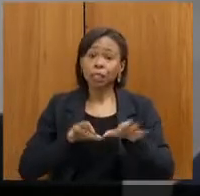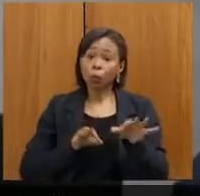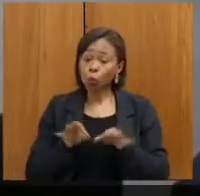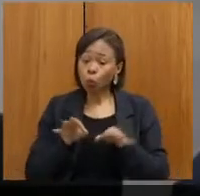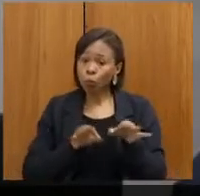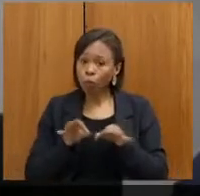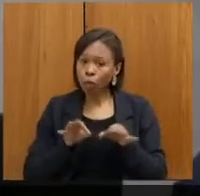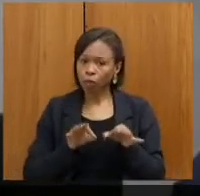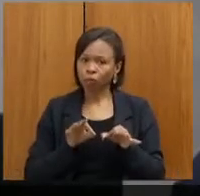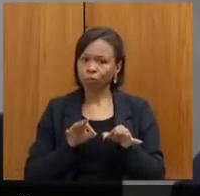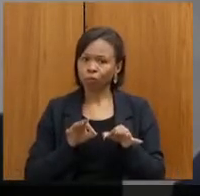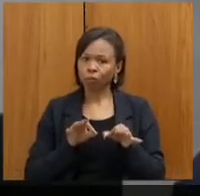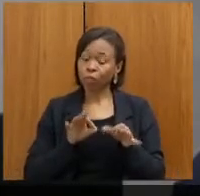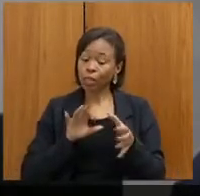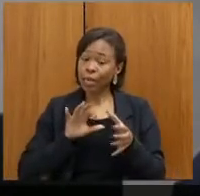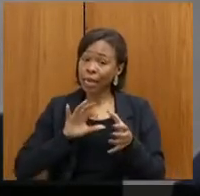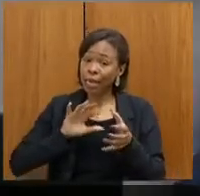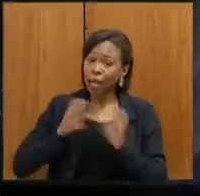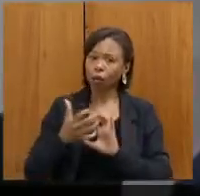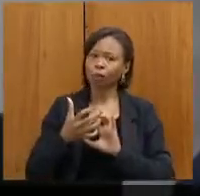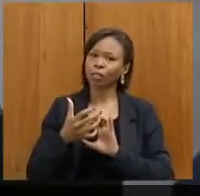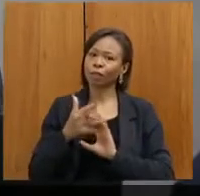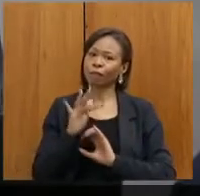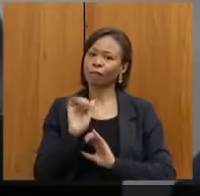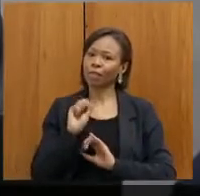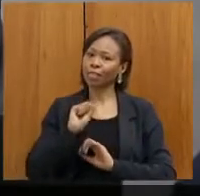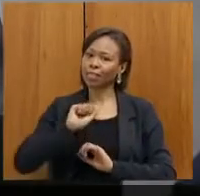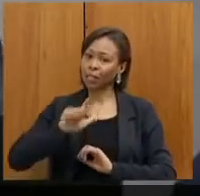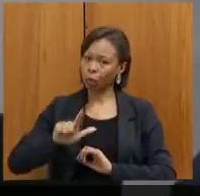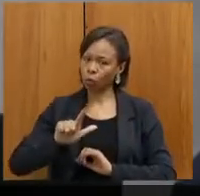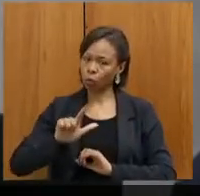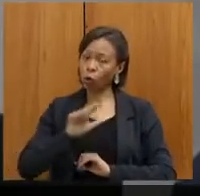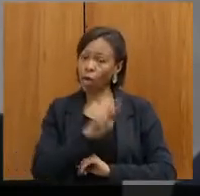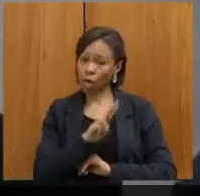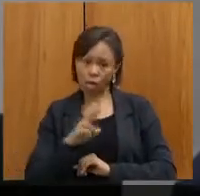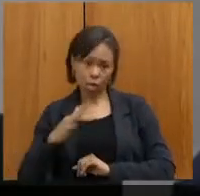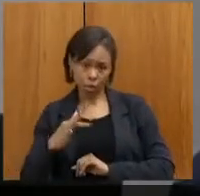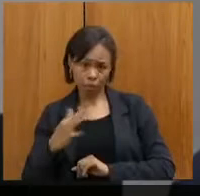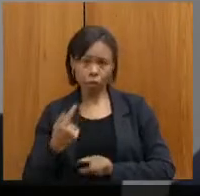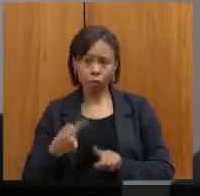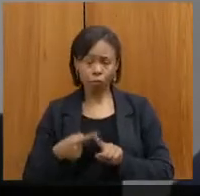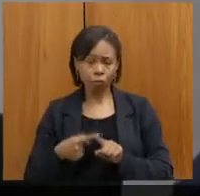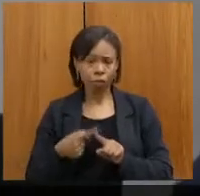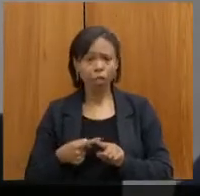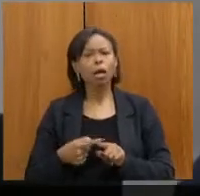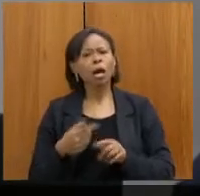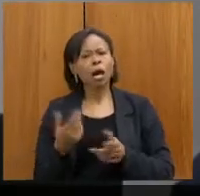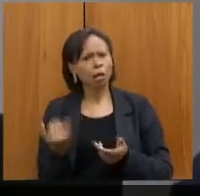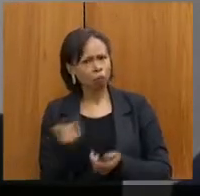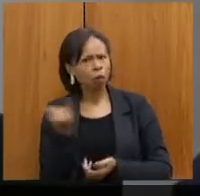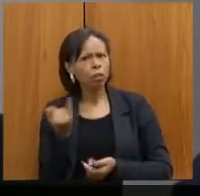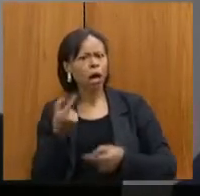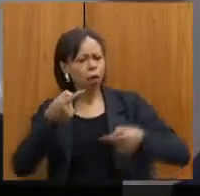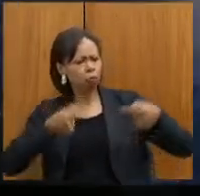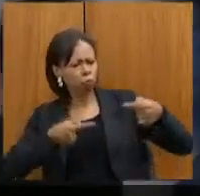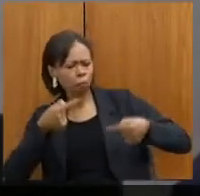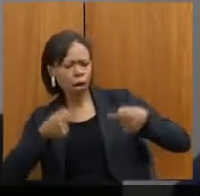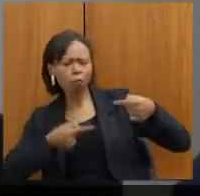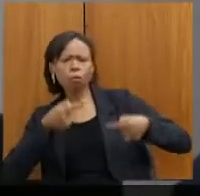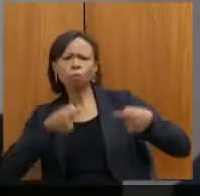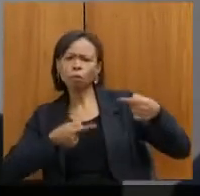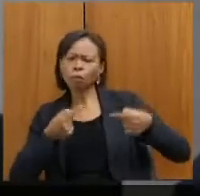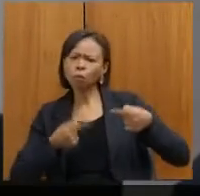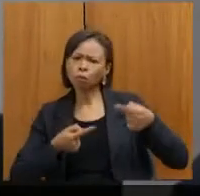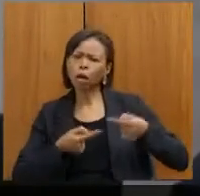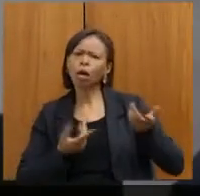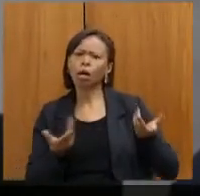recuperação fiscal né Porque só bom e é bom discutir bilateralmente o problema da